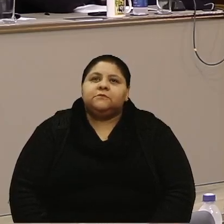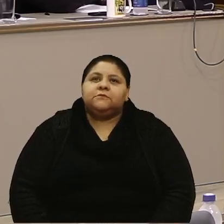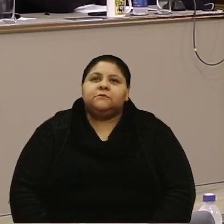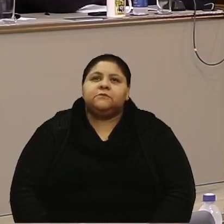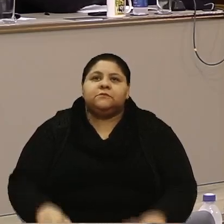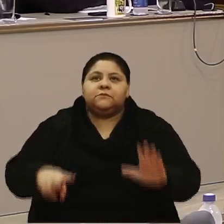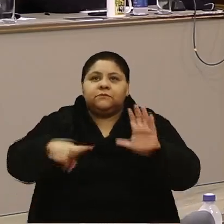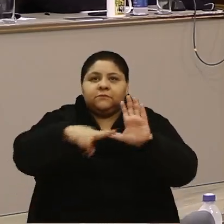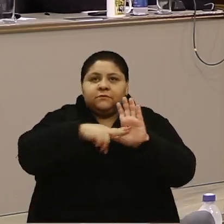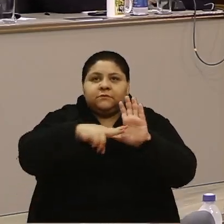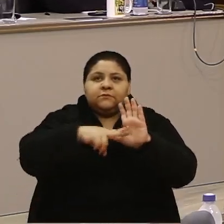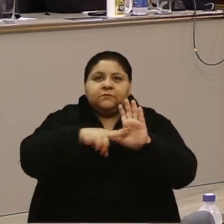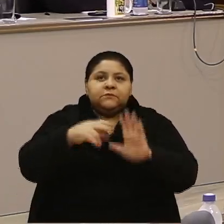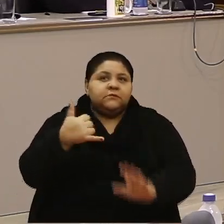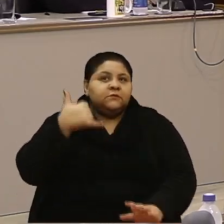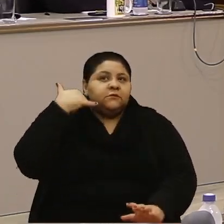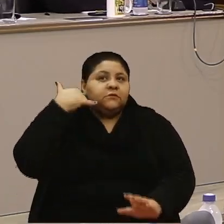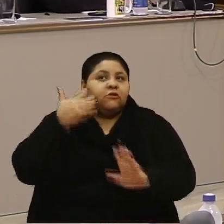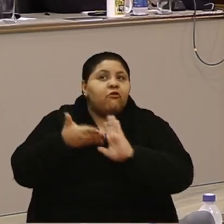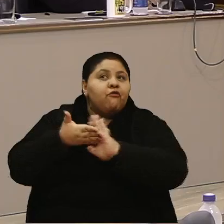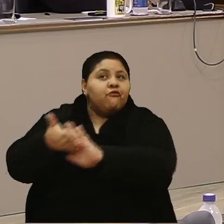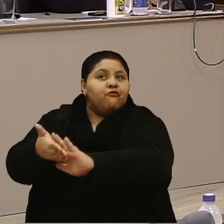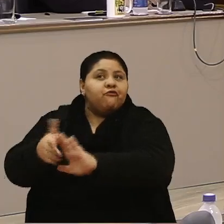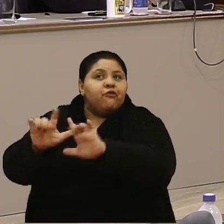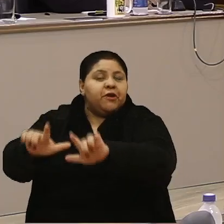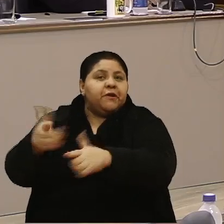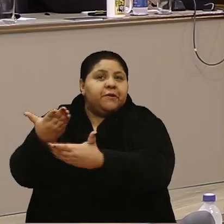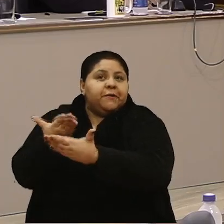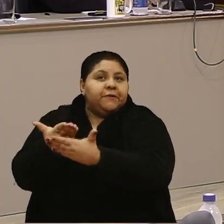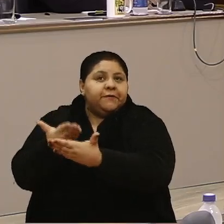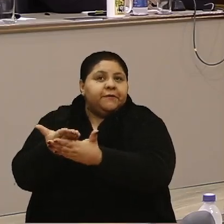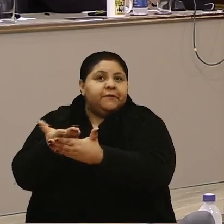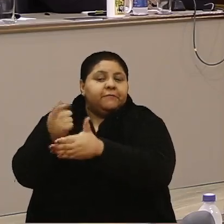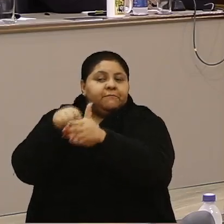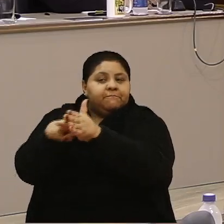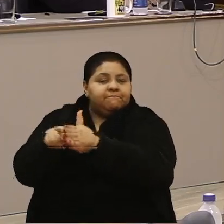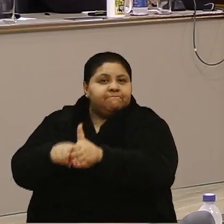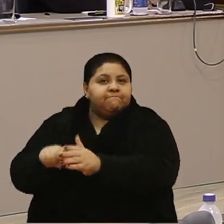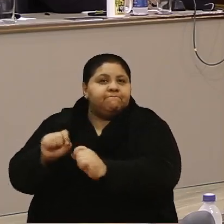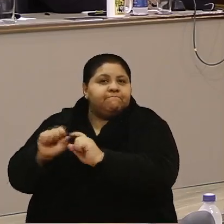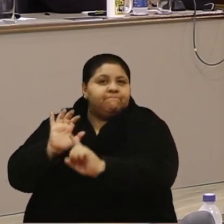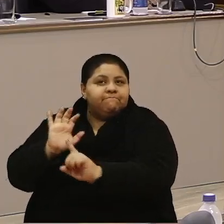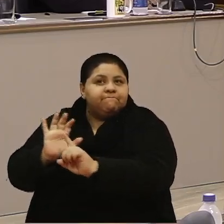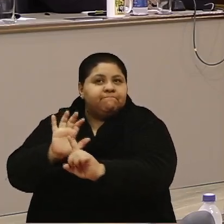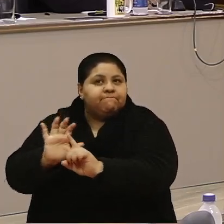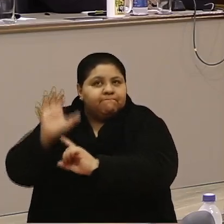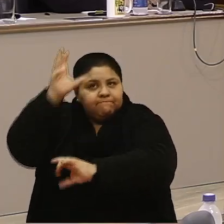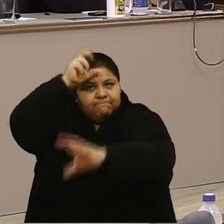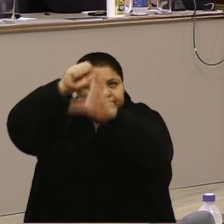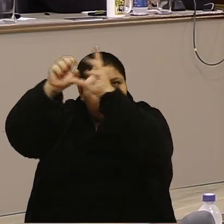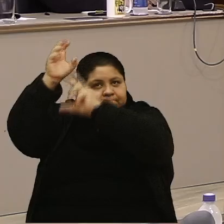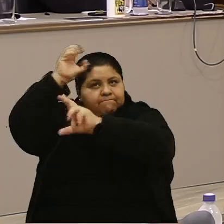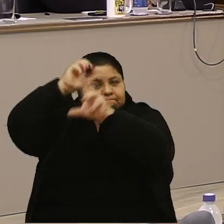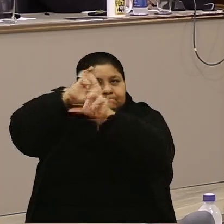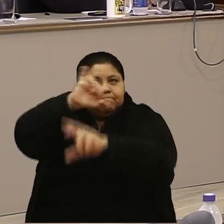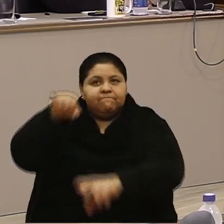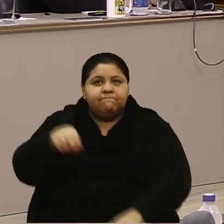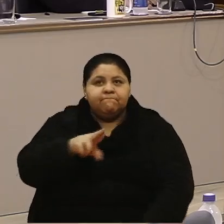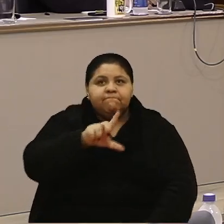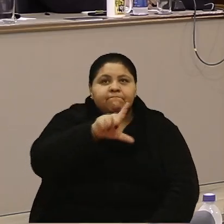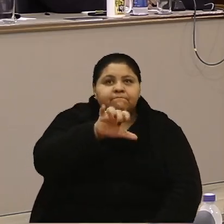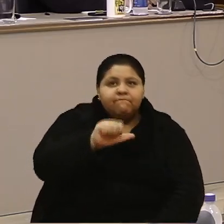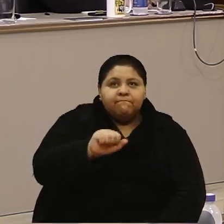Segundo lugar, celulares fora da sala de aula, uma análise dos efeitos cognitivos na aprendizagem, Júlia Ramos e